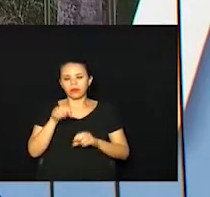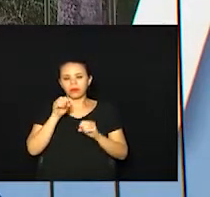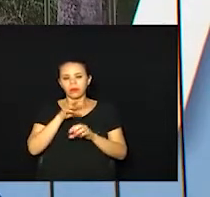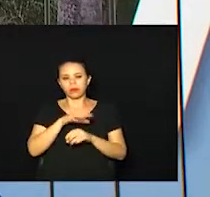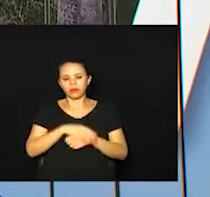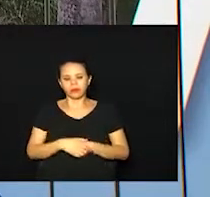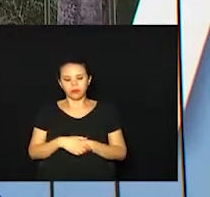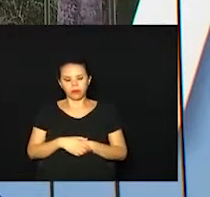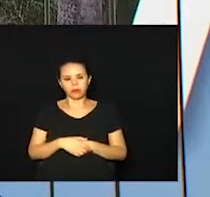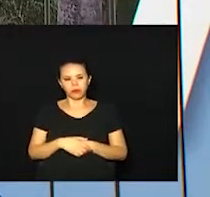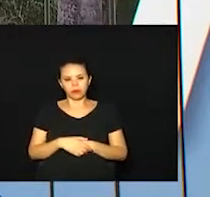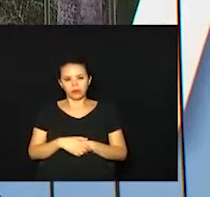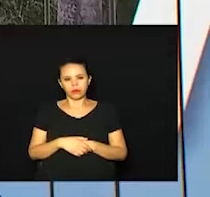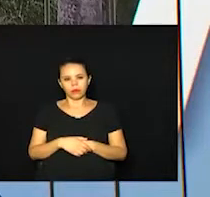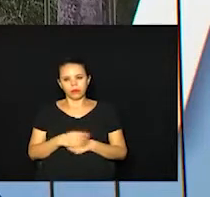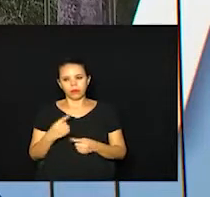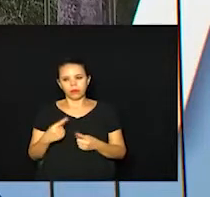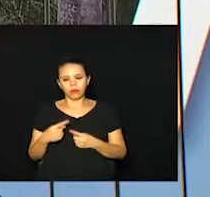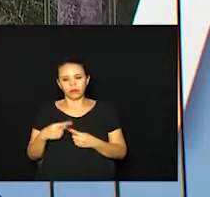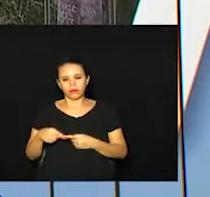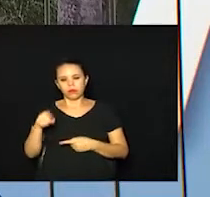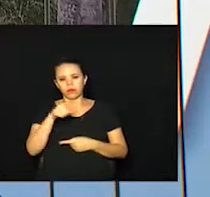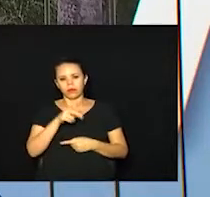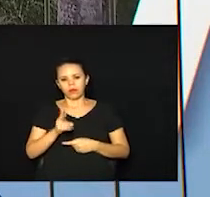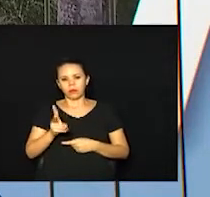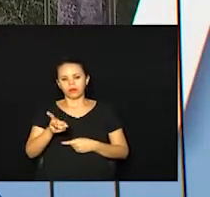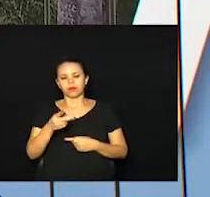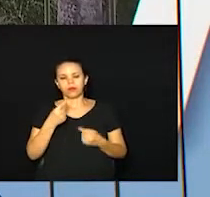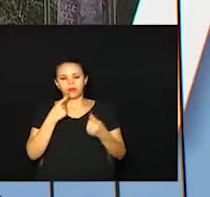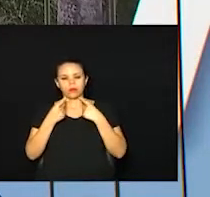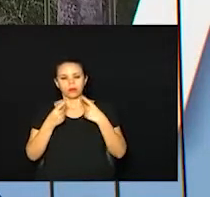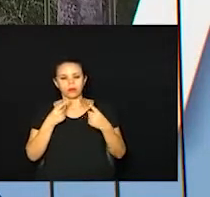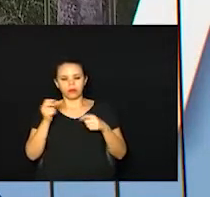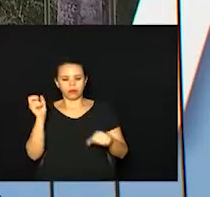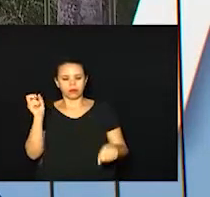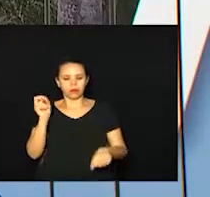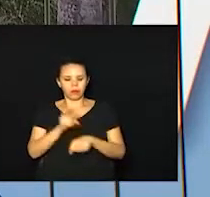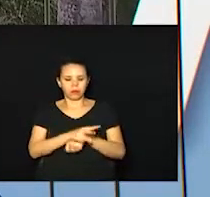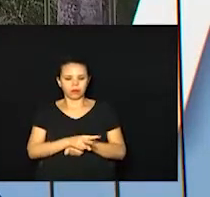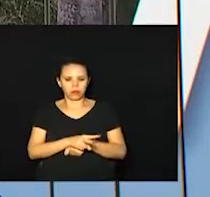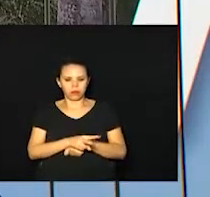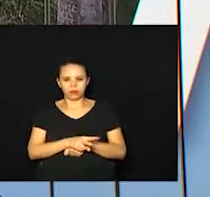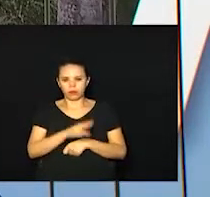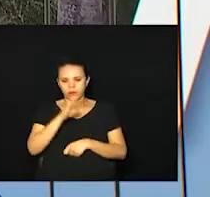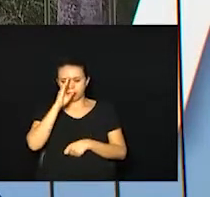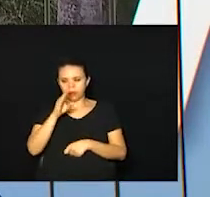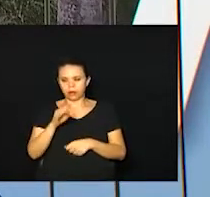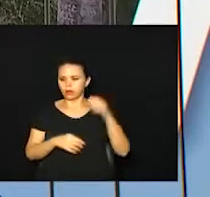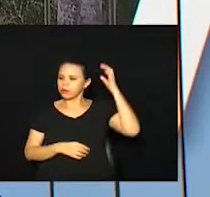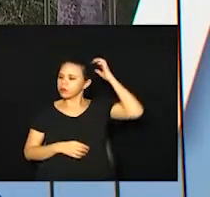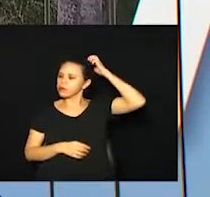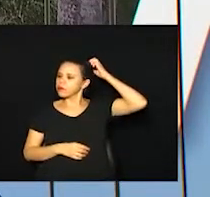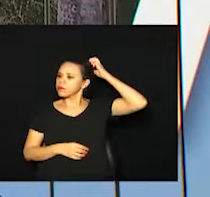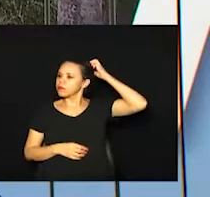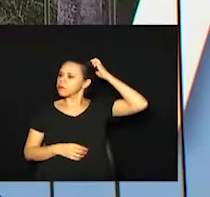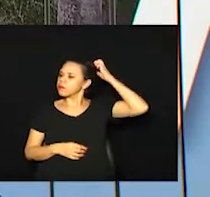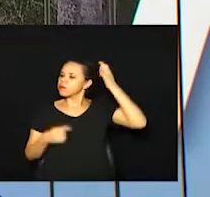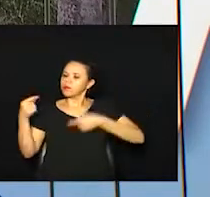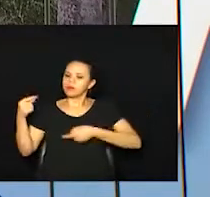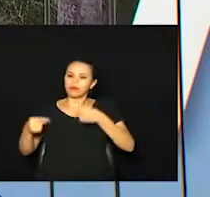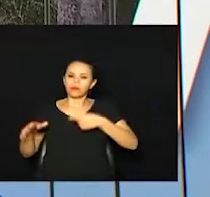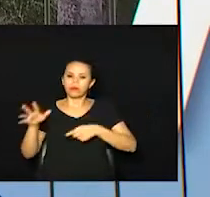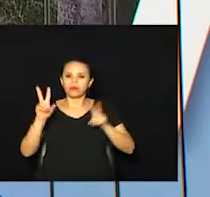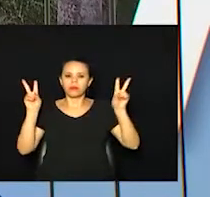e educadoras. Porque enquanto vocês continuarem dialogando com o vírus e priorizando as discussões